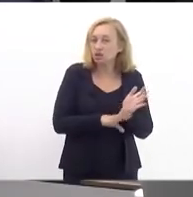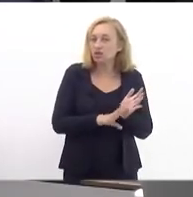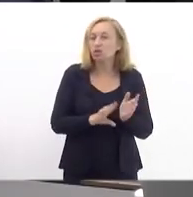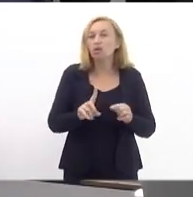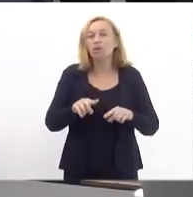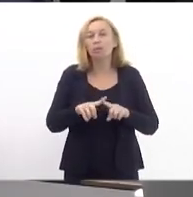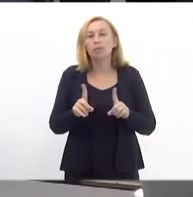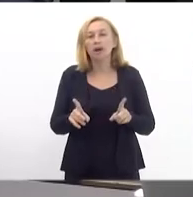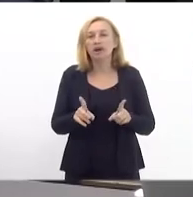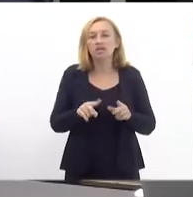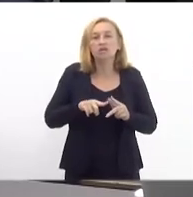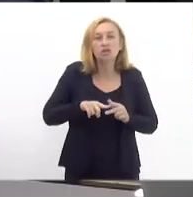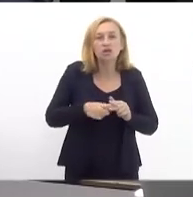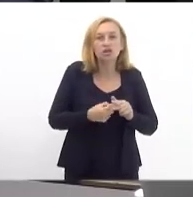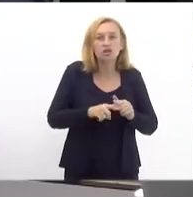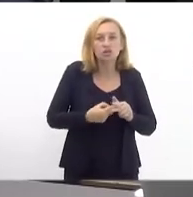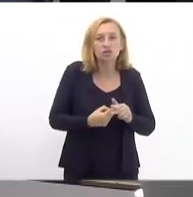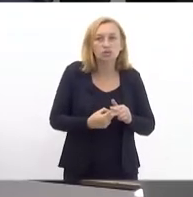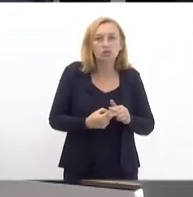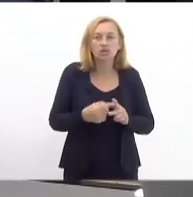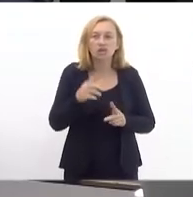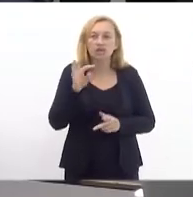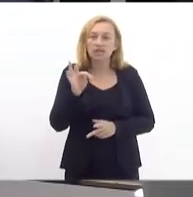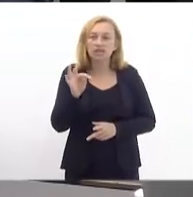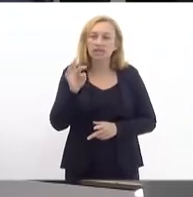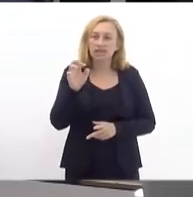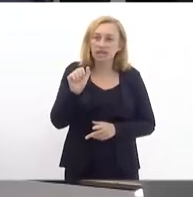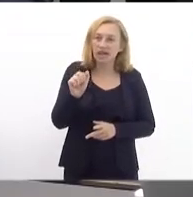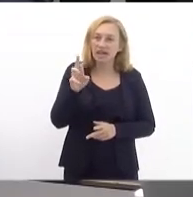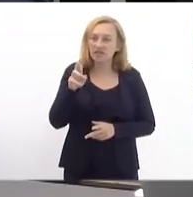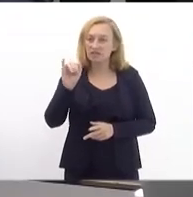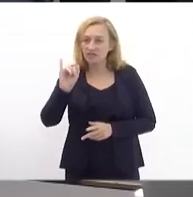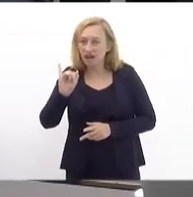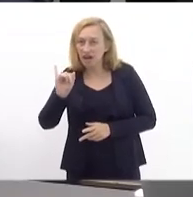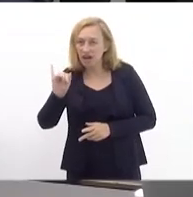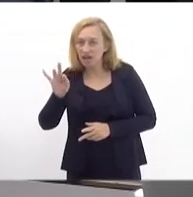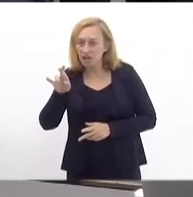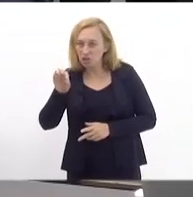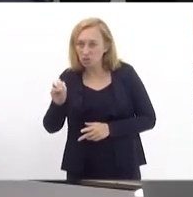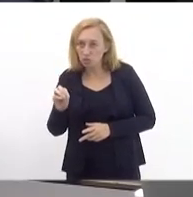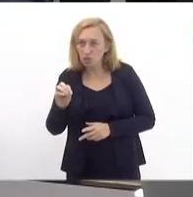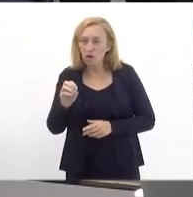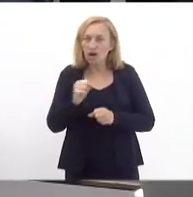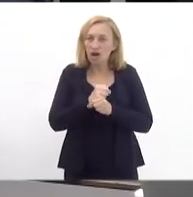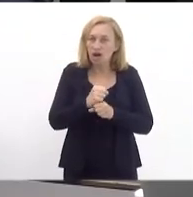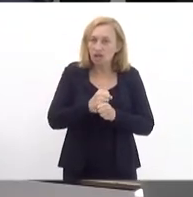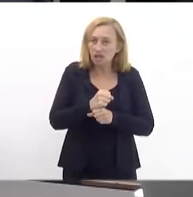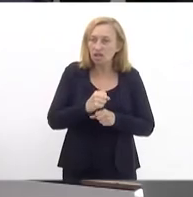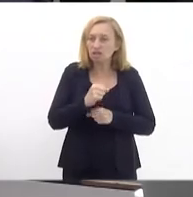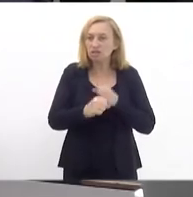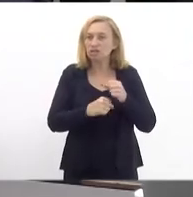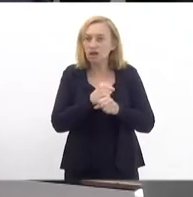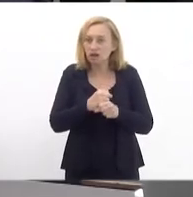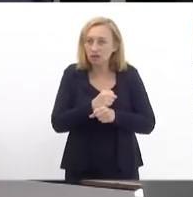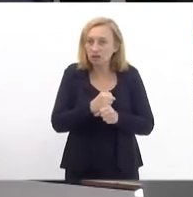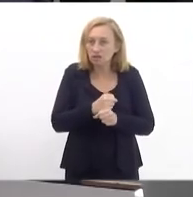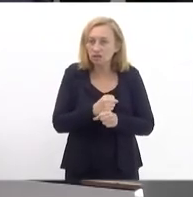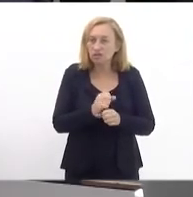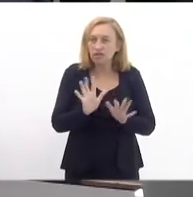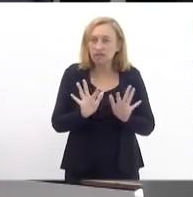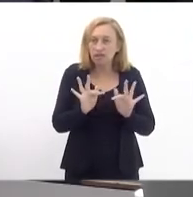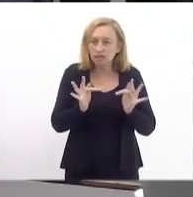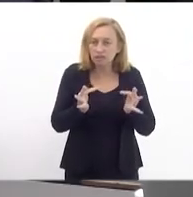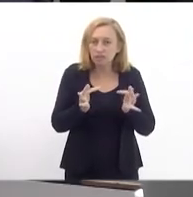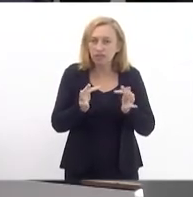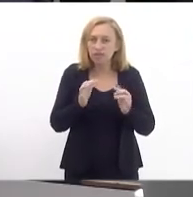de reajuste tarifário anual, tá? Ele é simplesmente a aplicação do